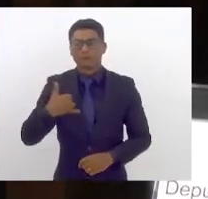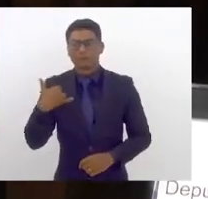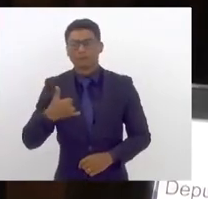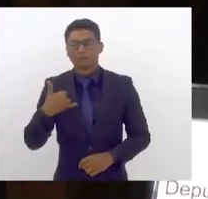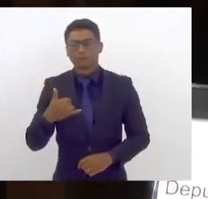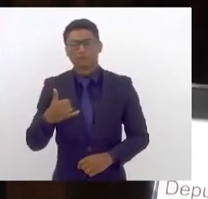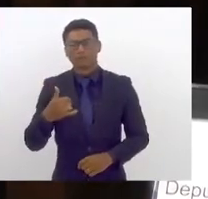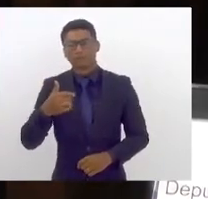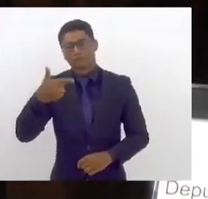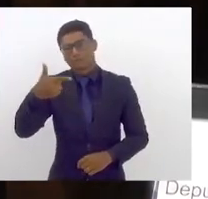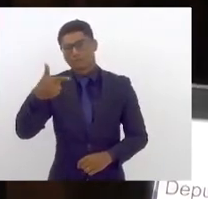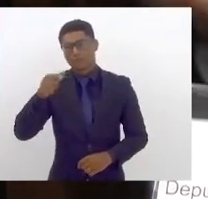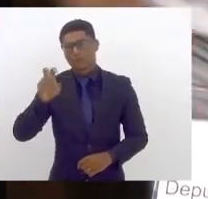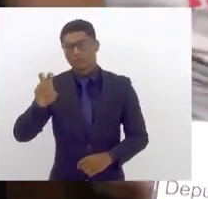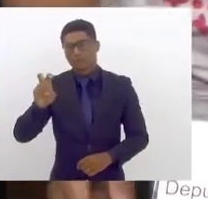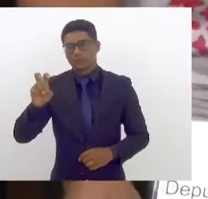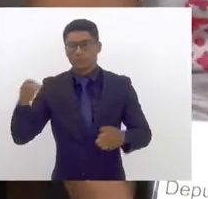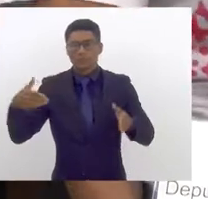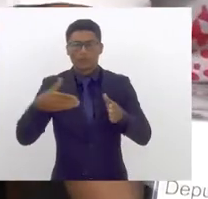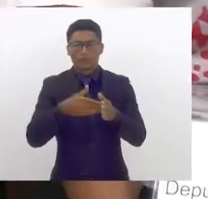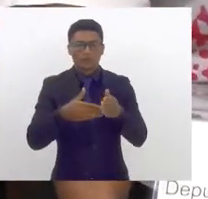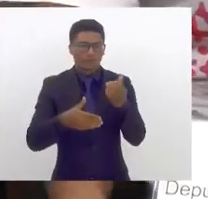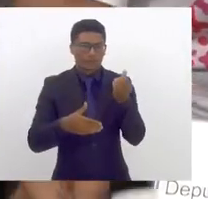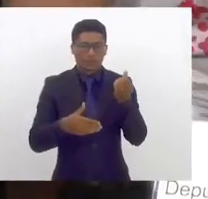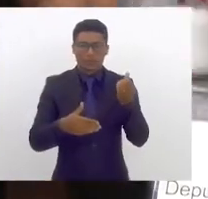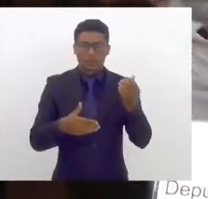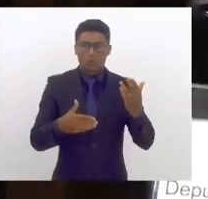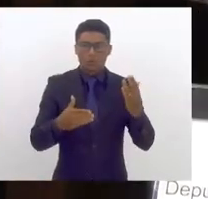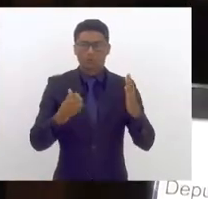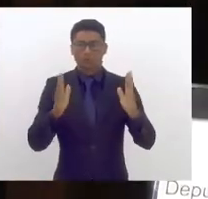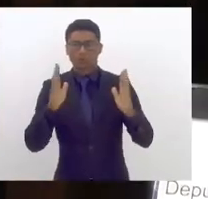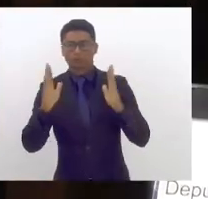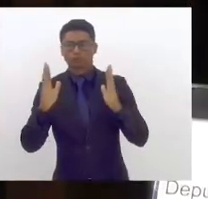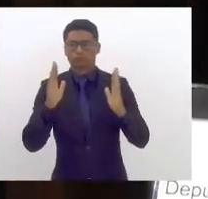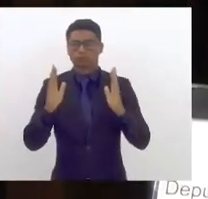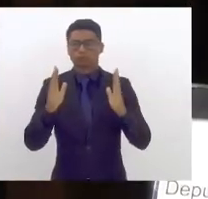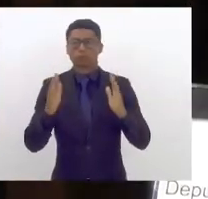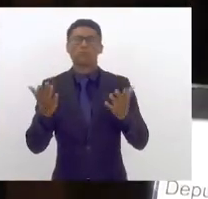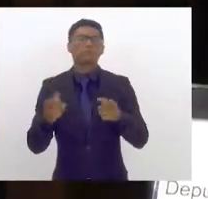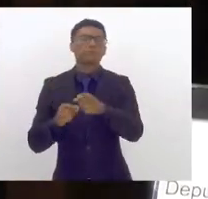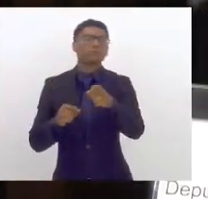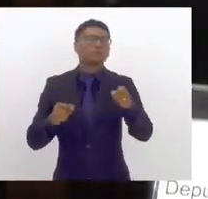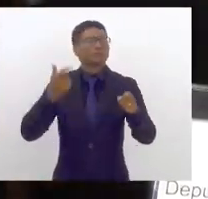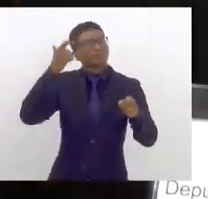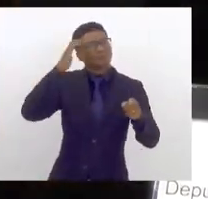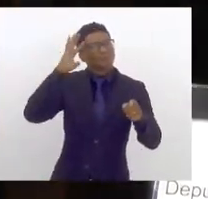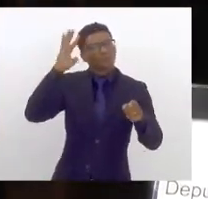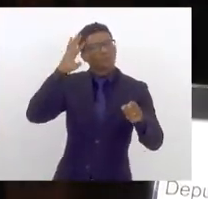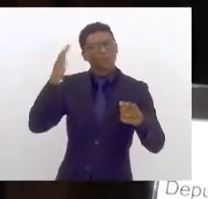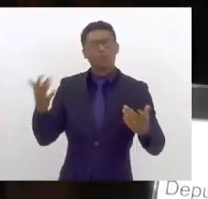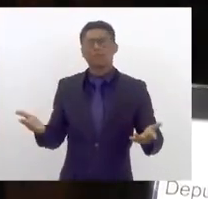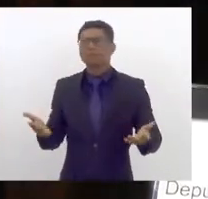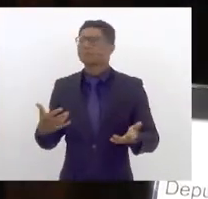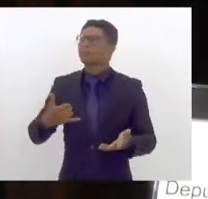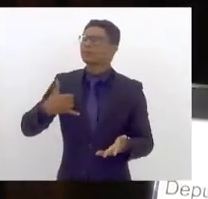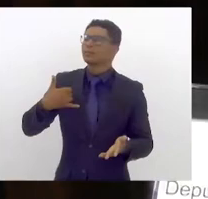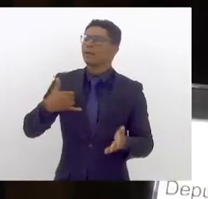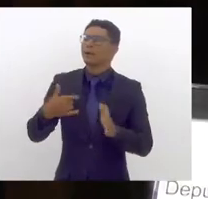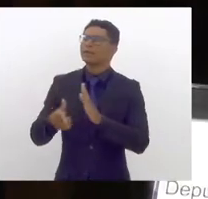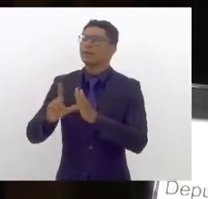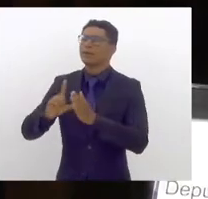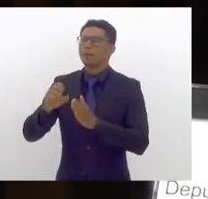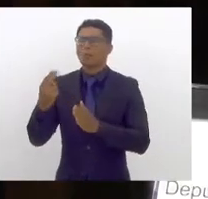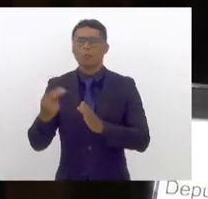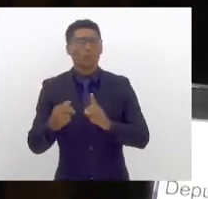rastreio de 25 a 64 anos e aí vocês podem questionar né antes dessa idade ou depois dessa